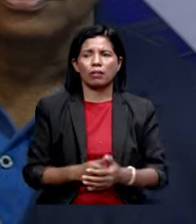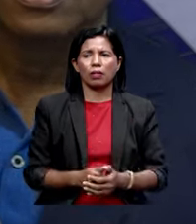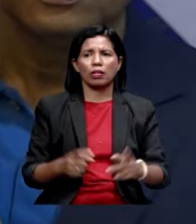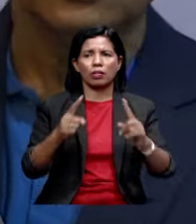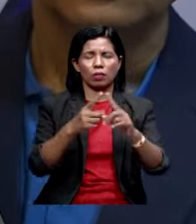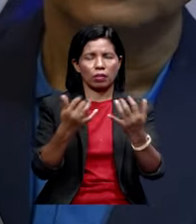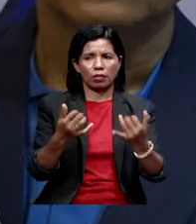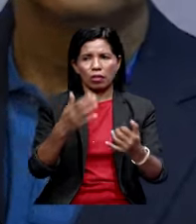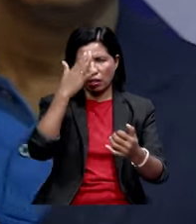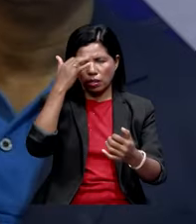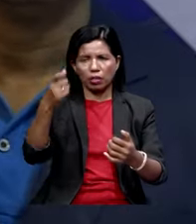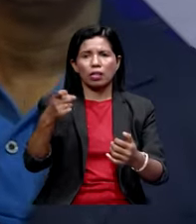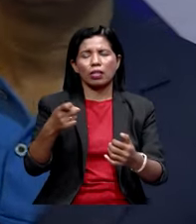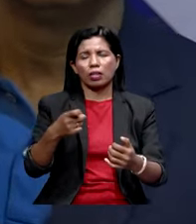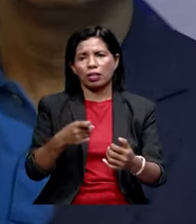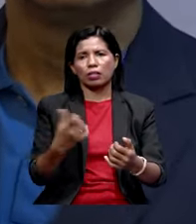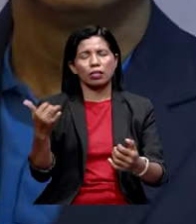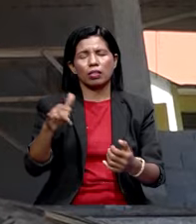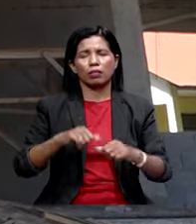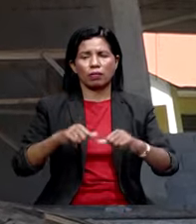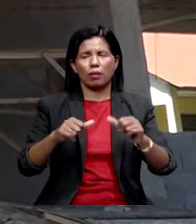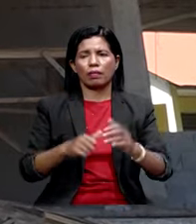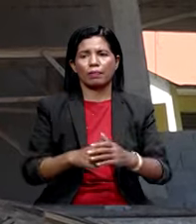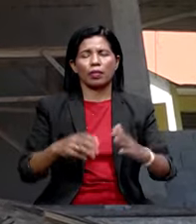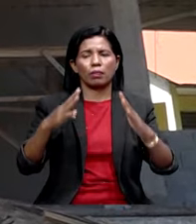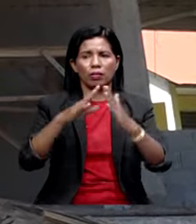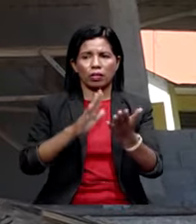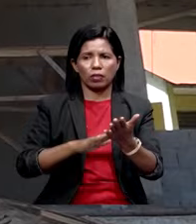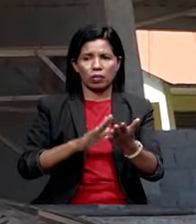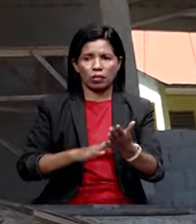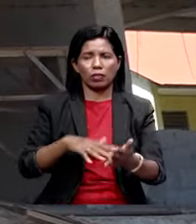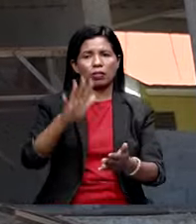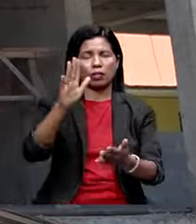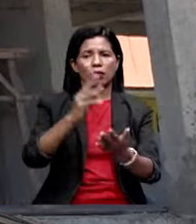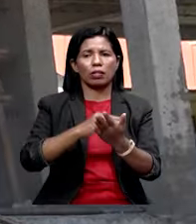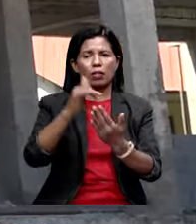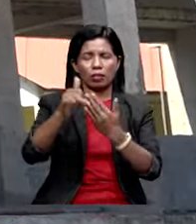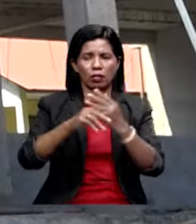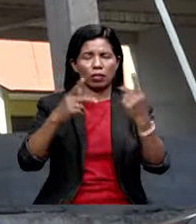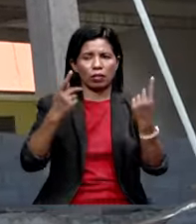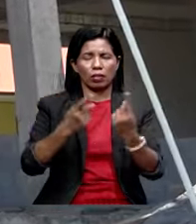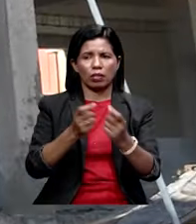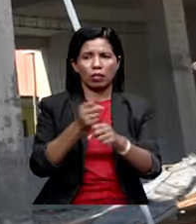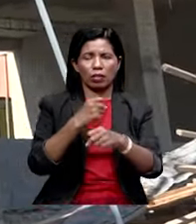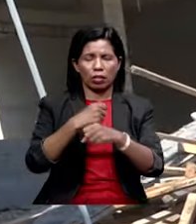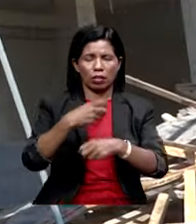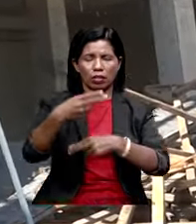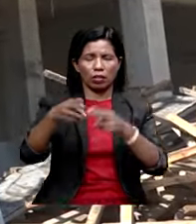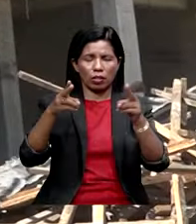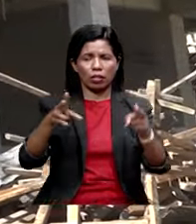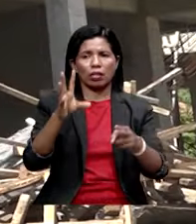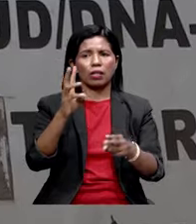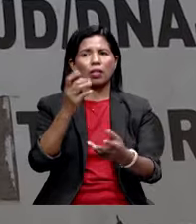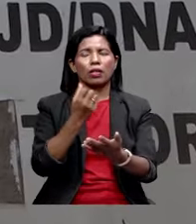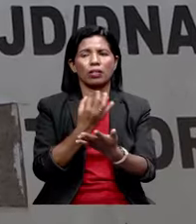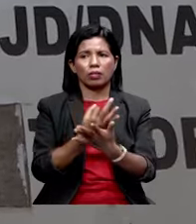agora lá estamos sendo que se continua, né? Projeto infraestrutura escola secundária geral 5 de maio, né? Companhia construi tan sala, né? O orçamento